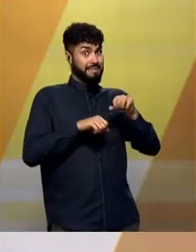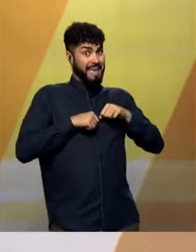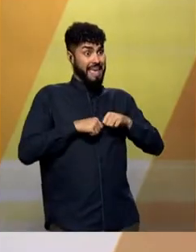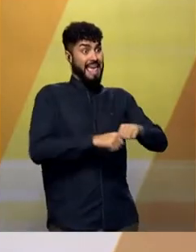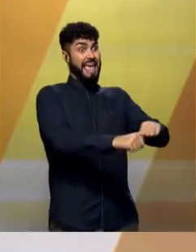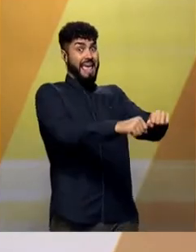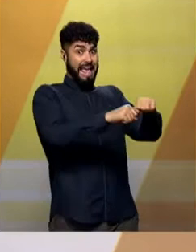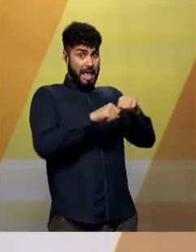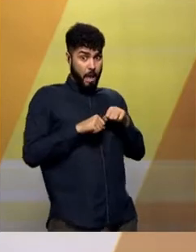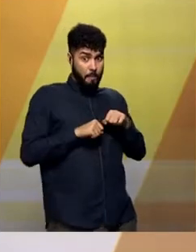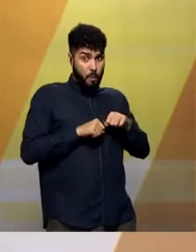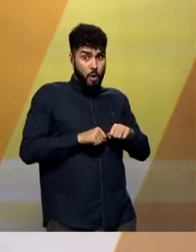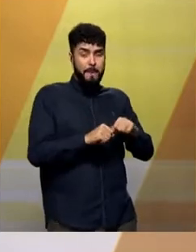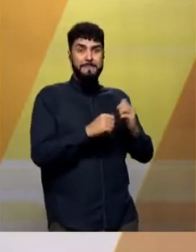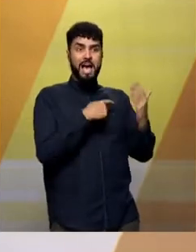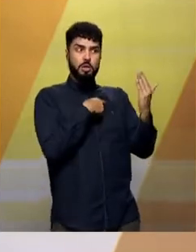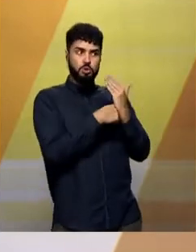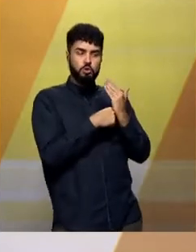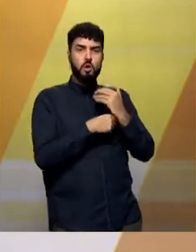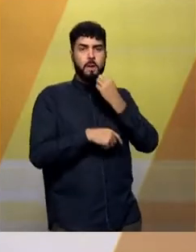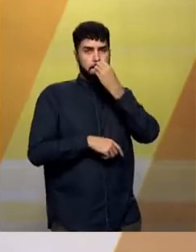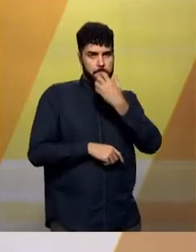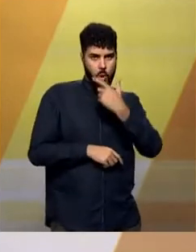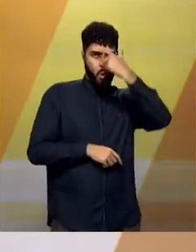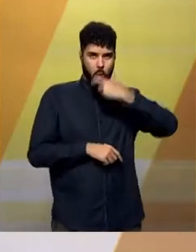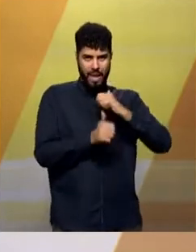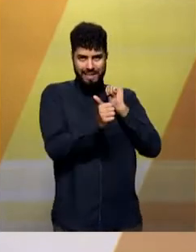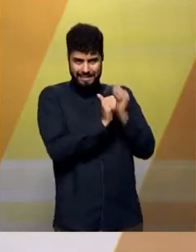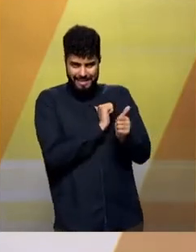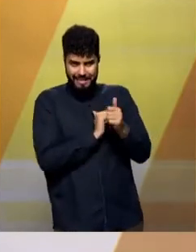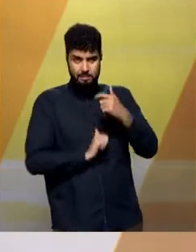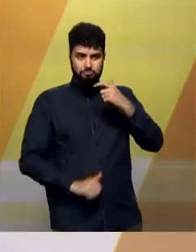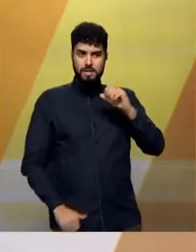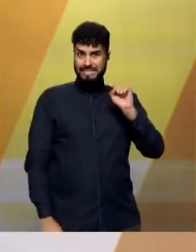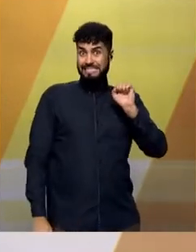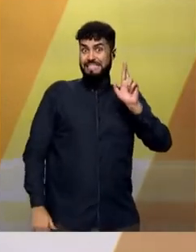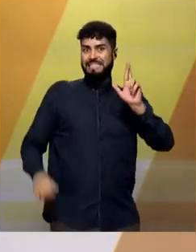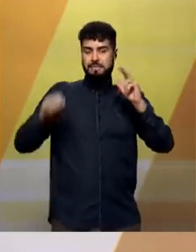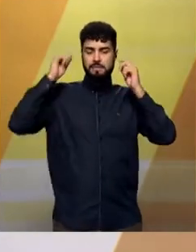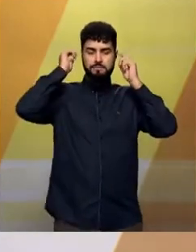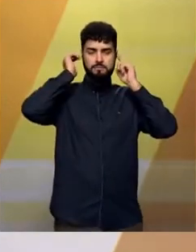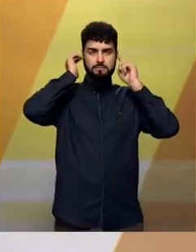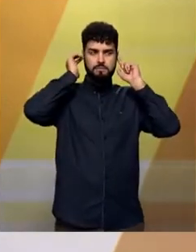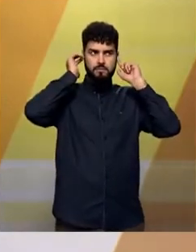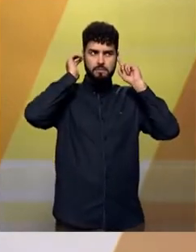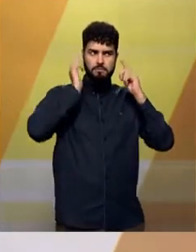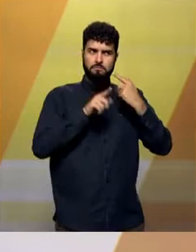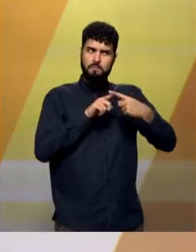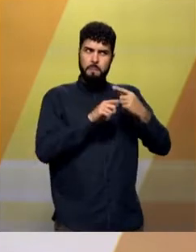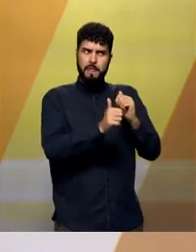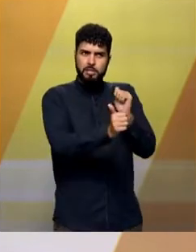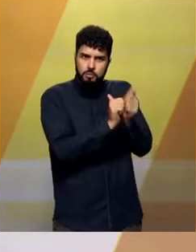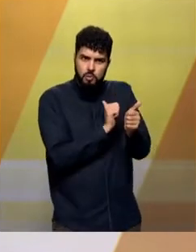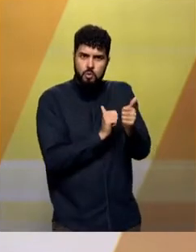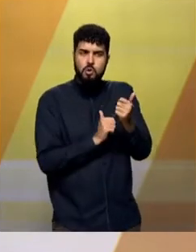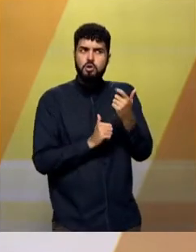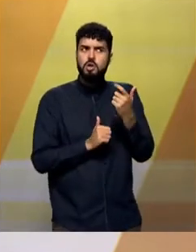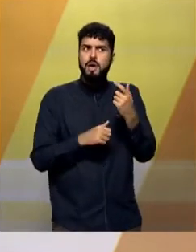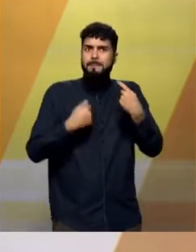senão só um bom atleta que eu acho que o esporte não é tão relevante você sempre